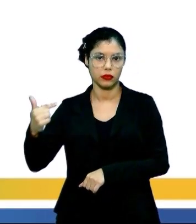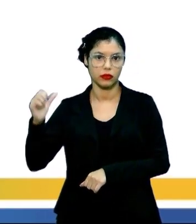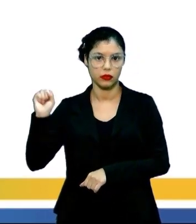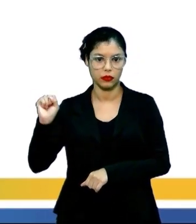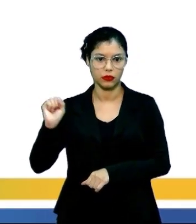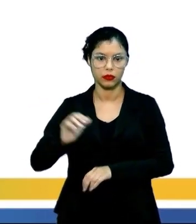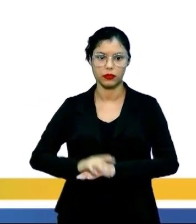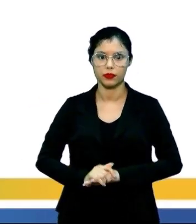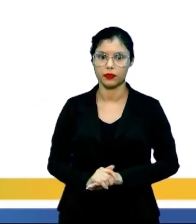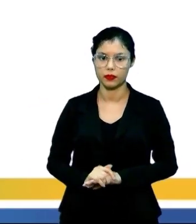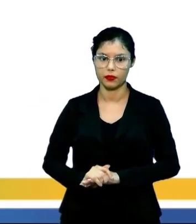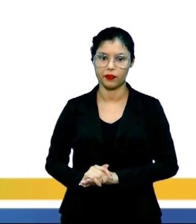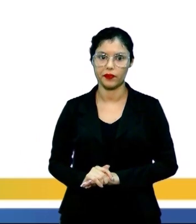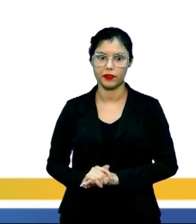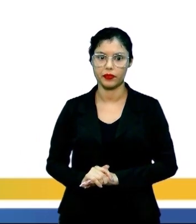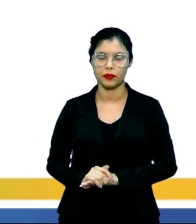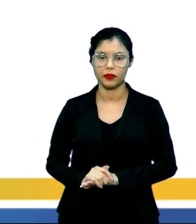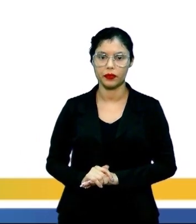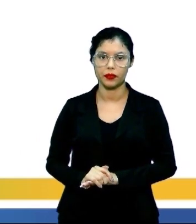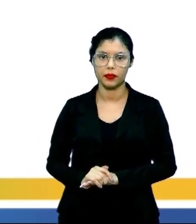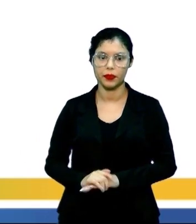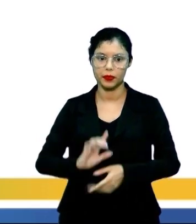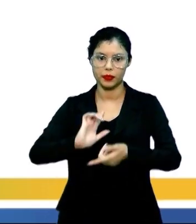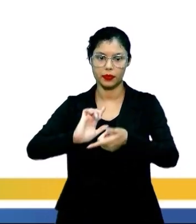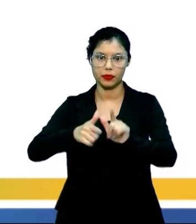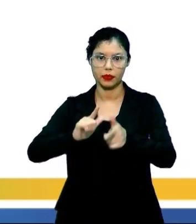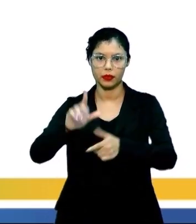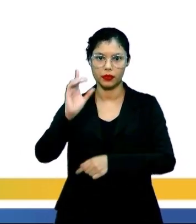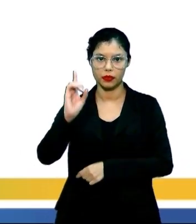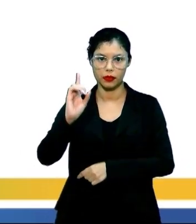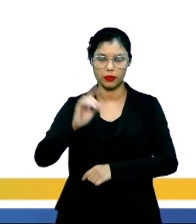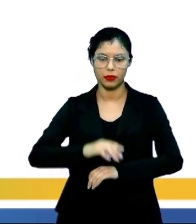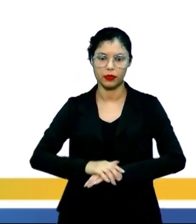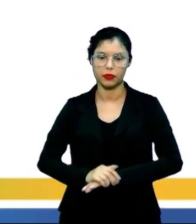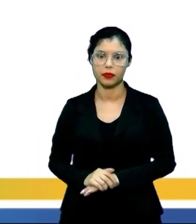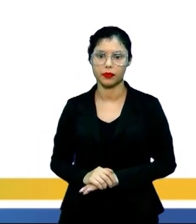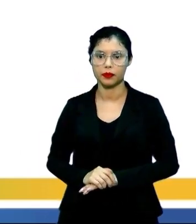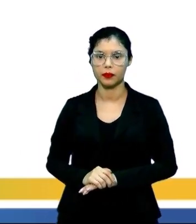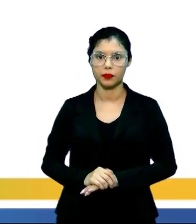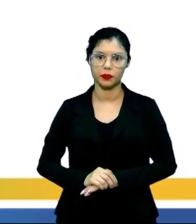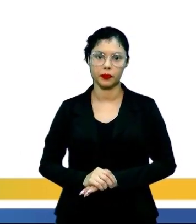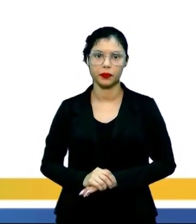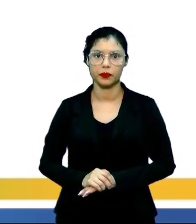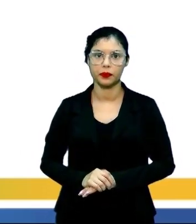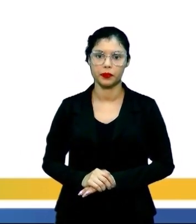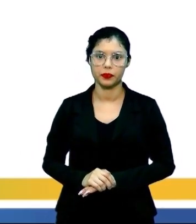1,1232 segundos. Chegando aí na alternativa, letra D.